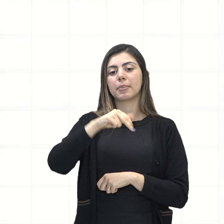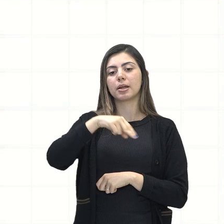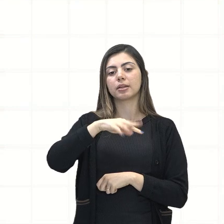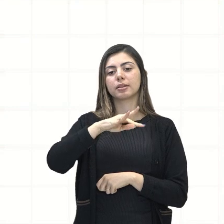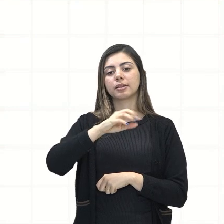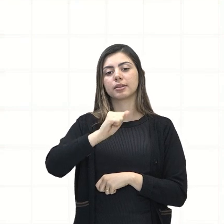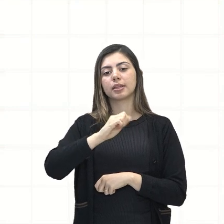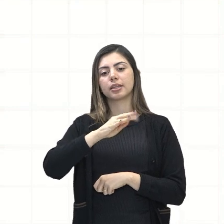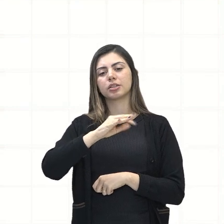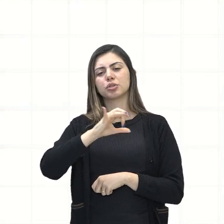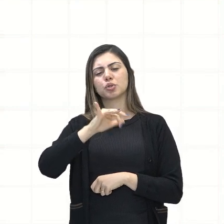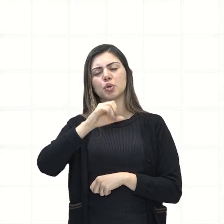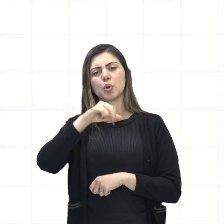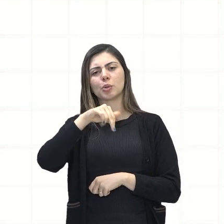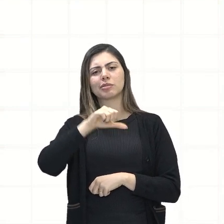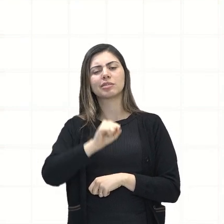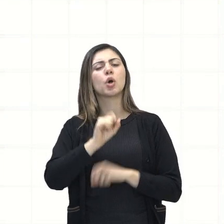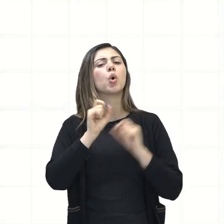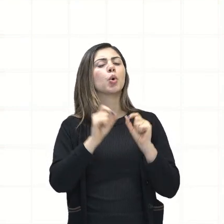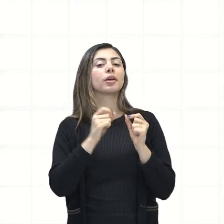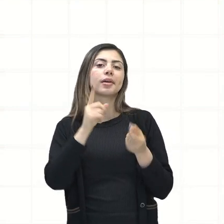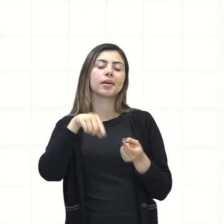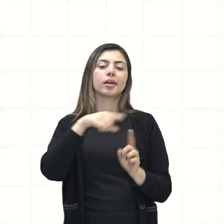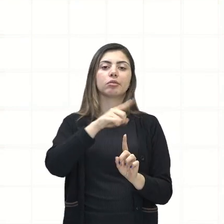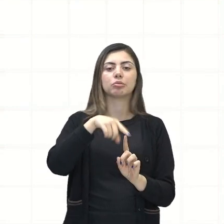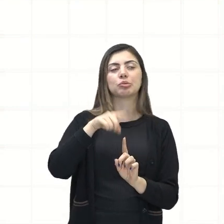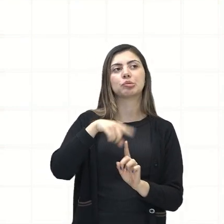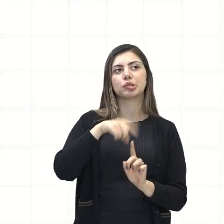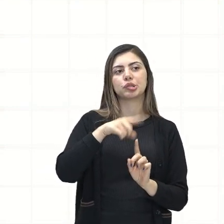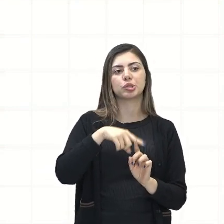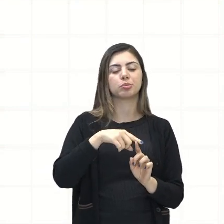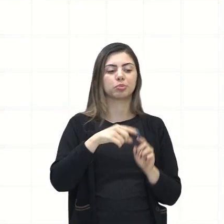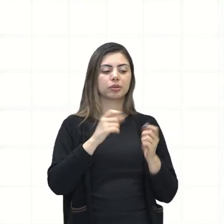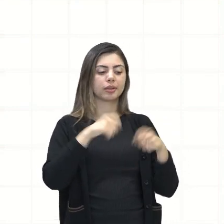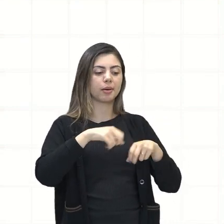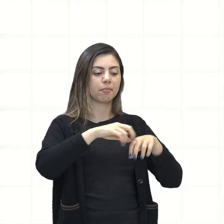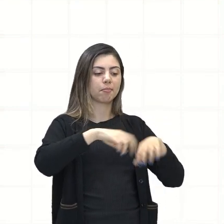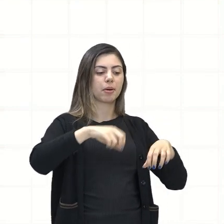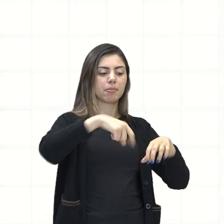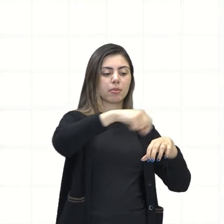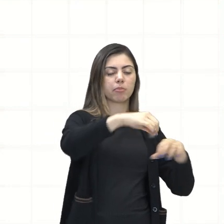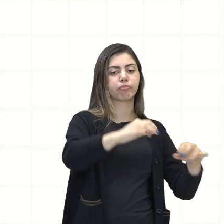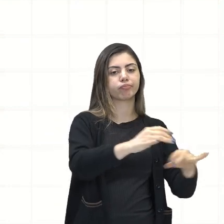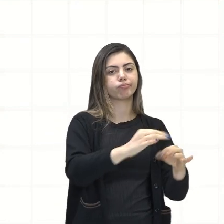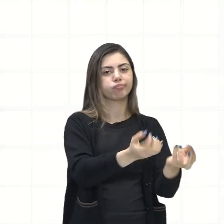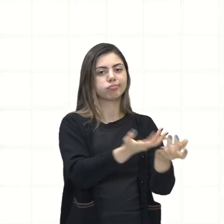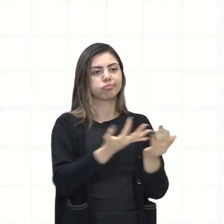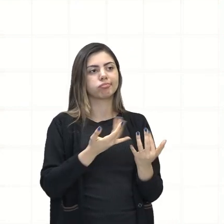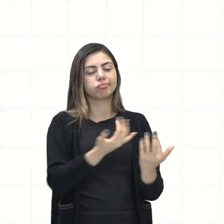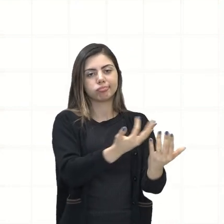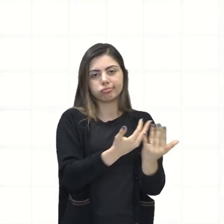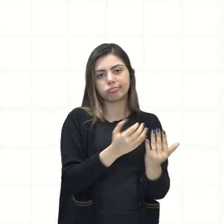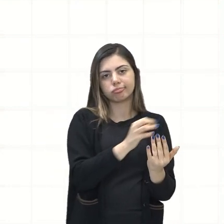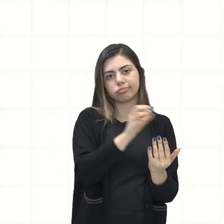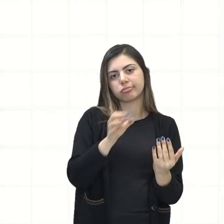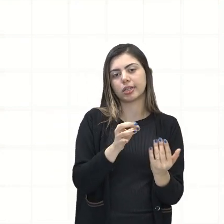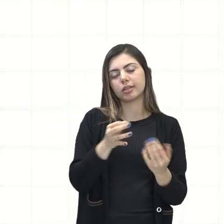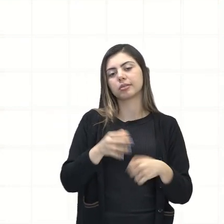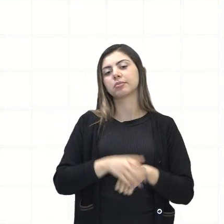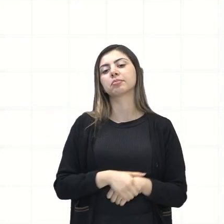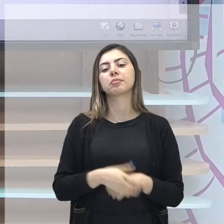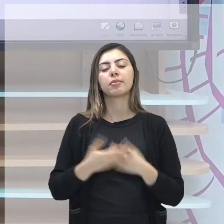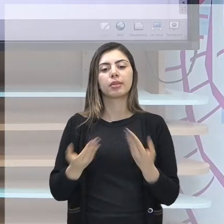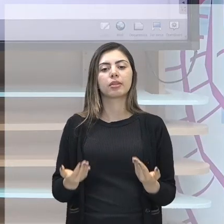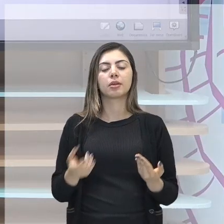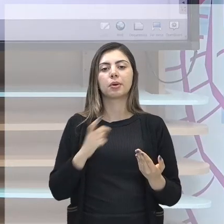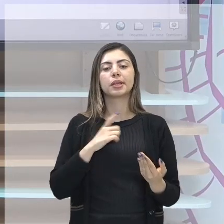Professor, o que é esse plantation? É um modelo de produção agrícola em especial, certo? E esse modelo de produção agrícola denominado